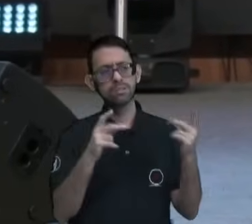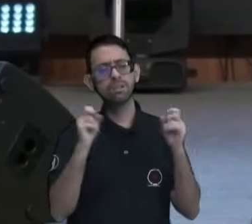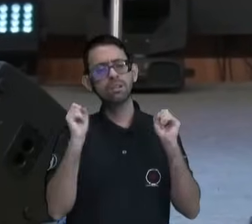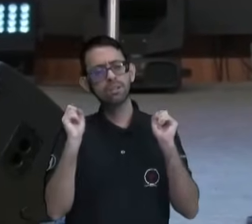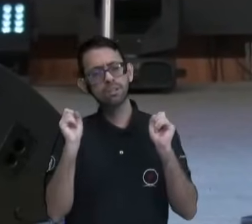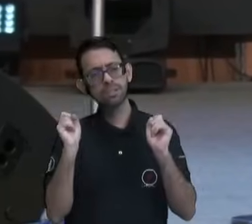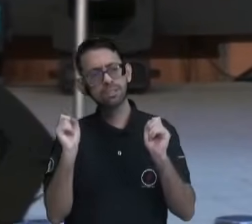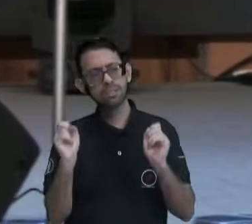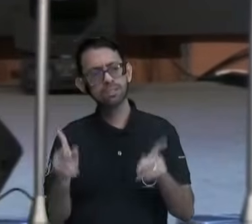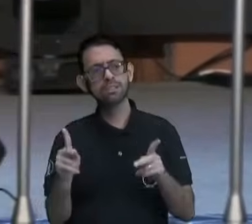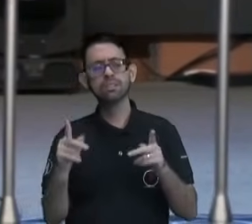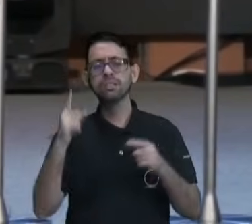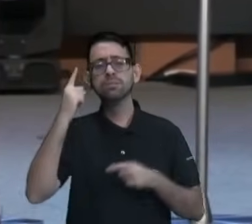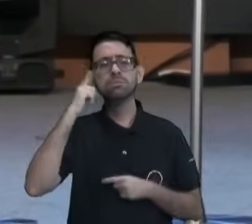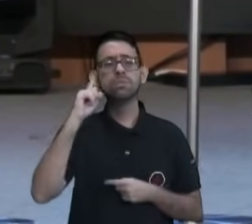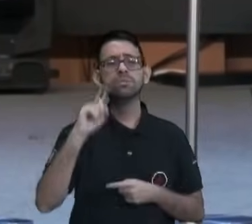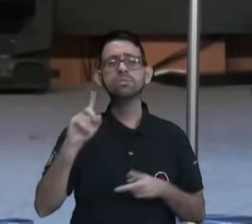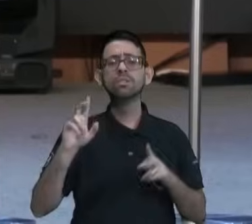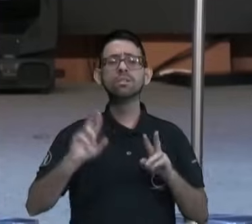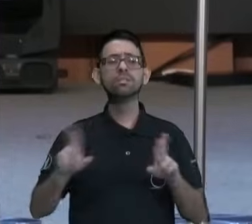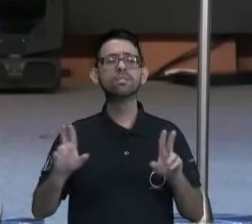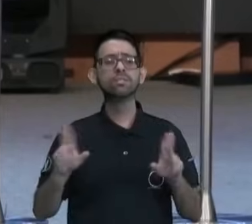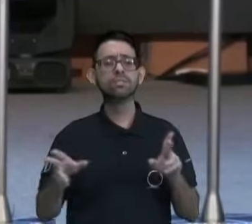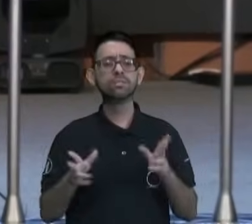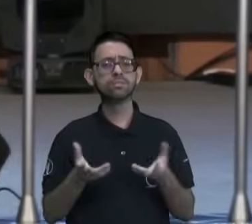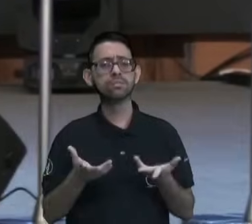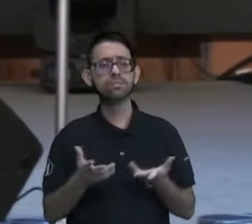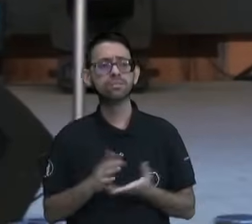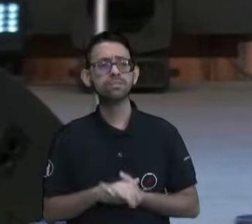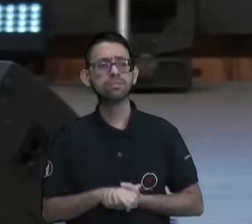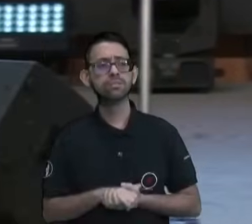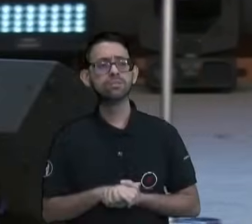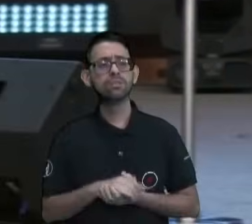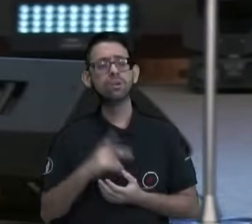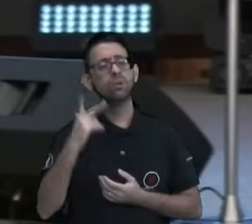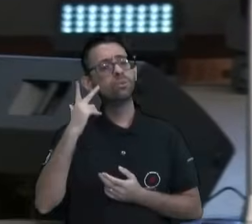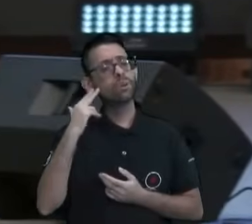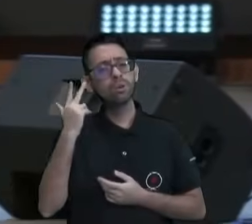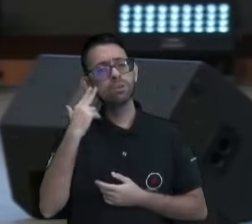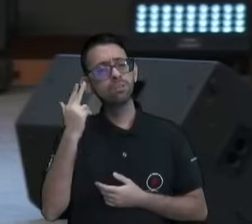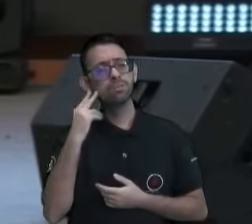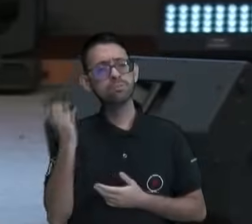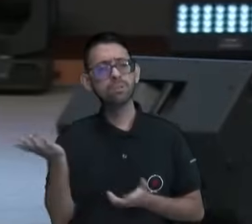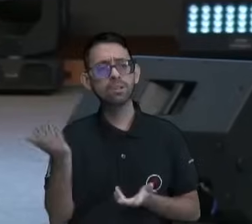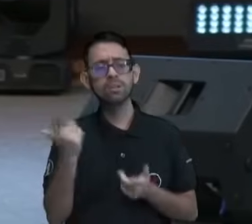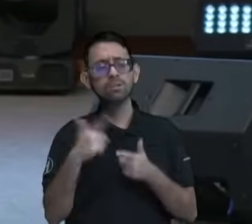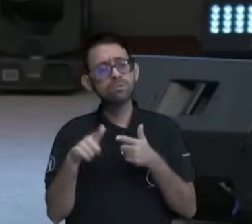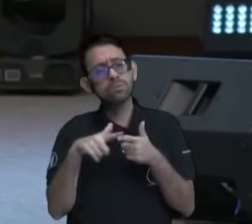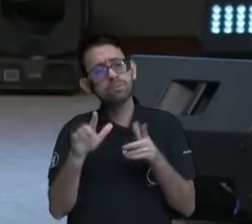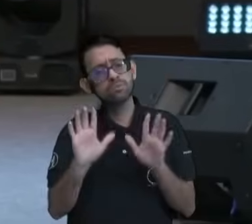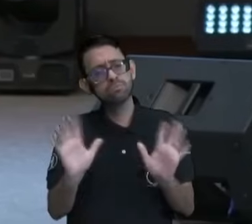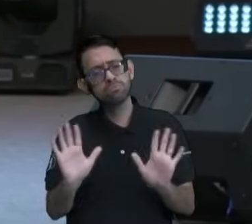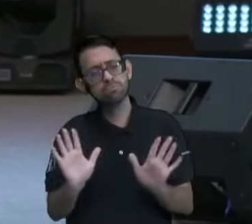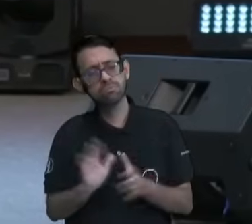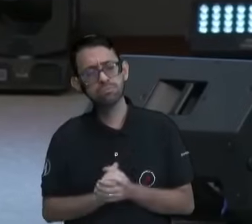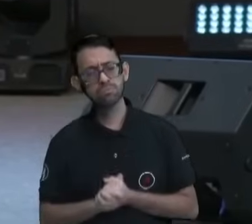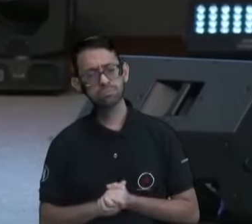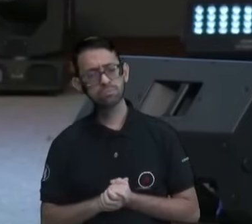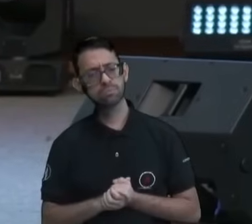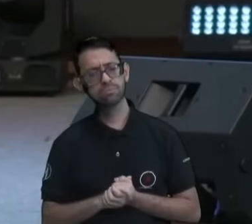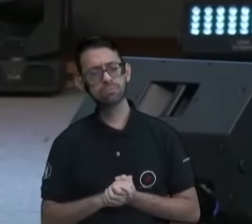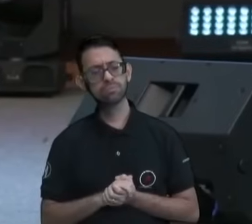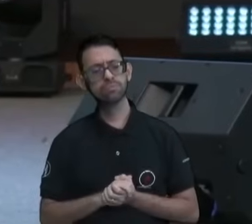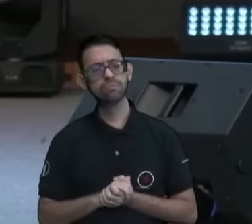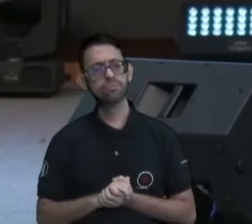em Pontos não fundamentais não há nenhum problema eu não tenho problema com meus